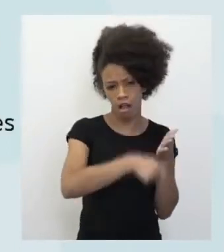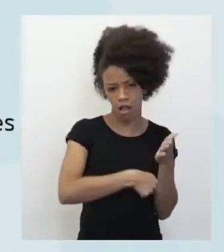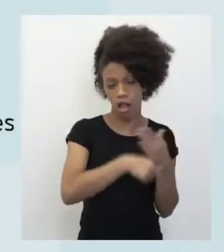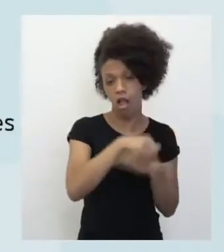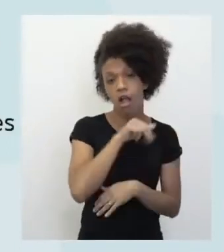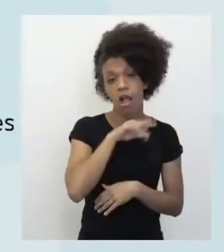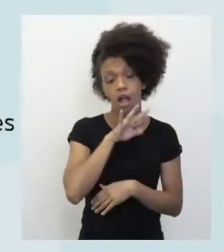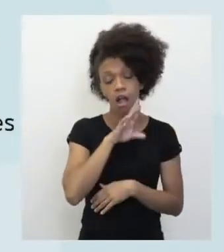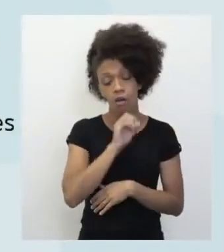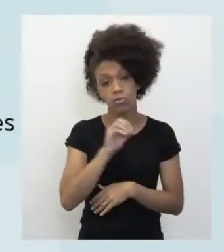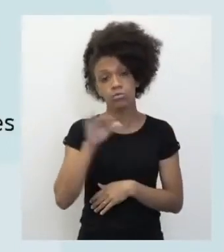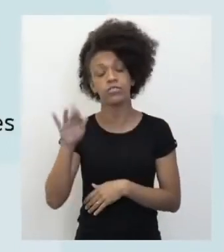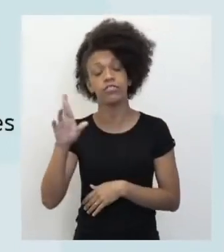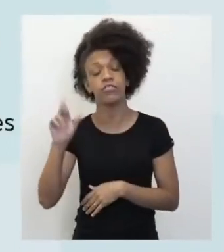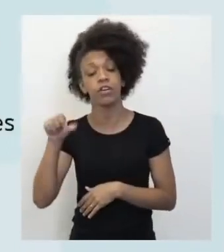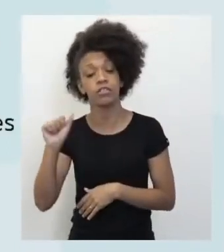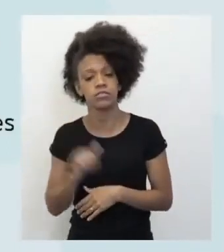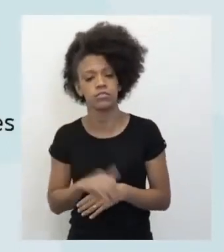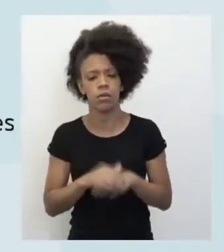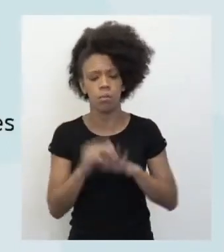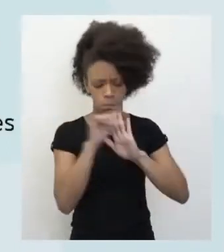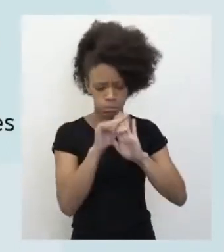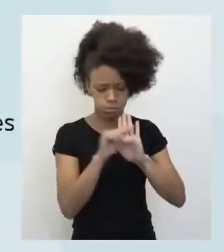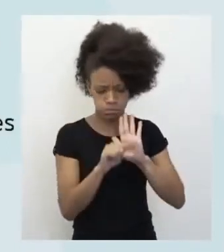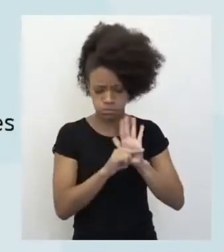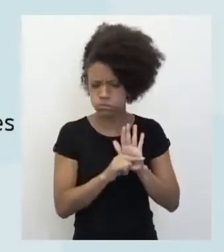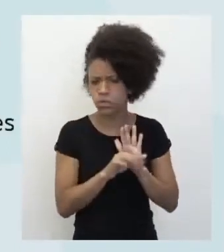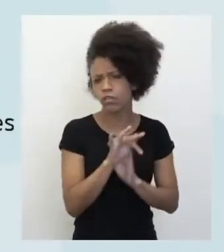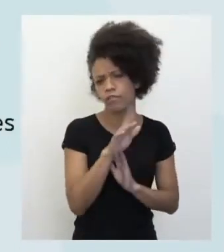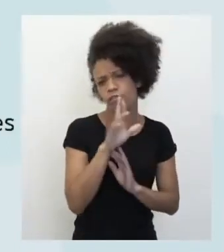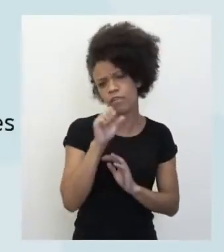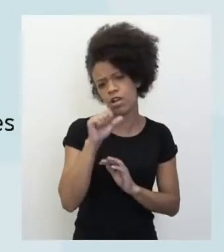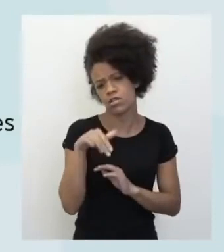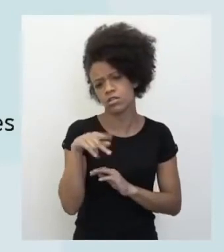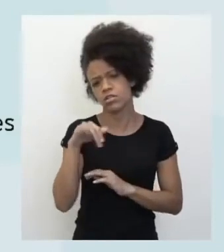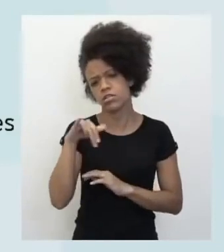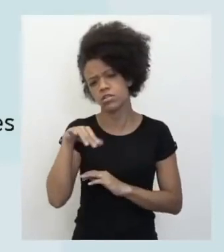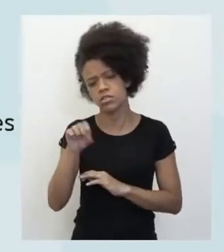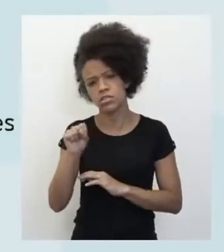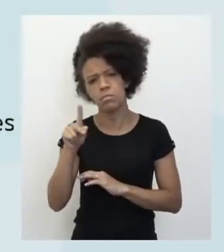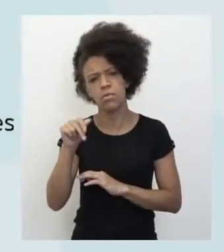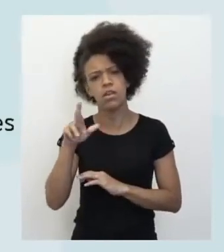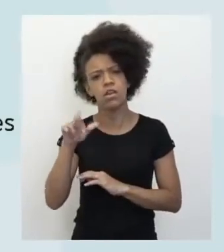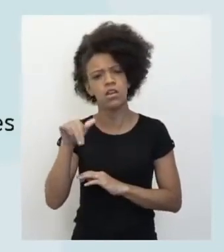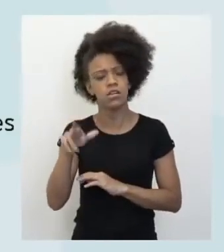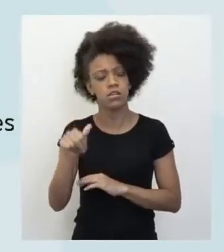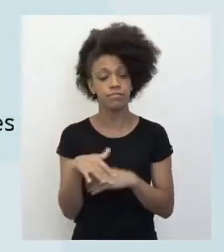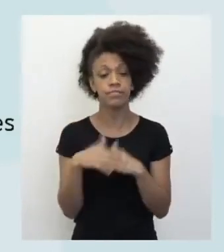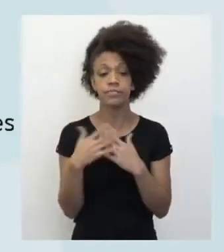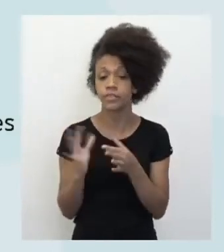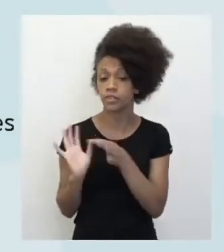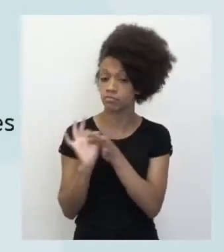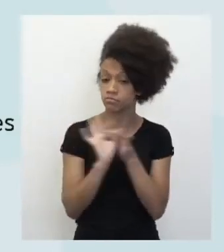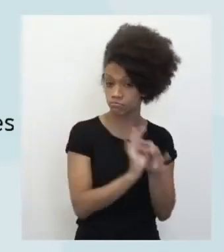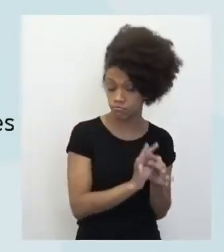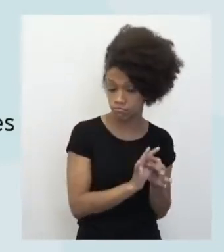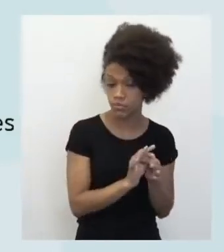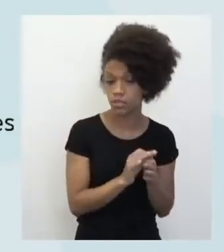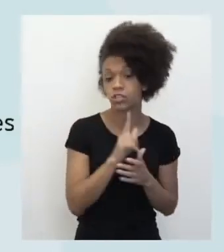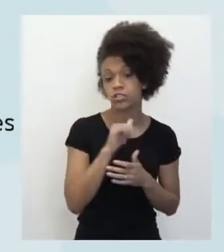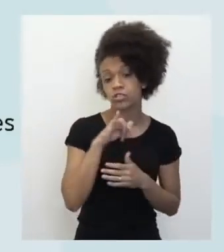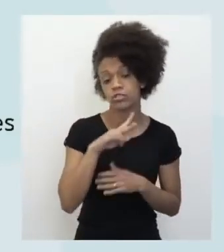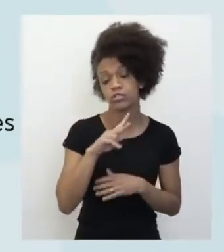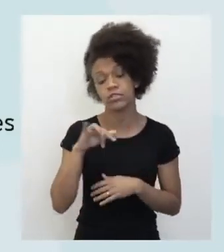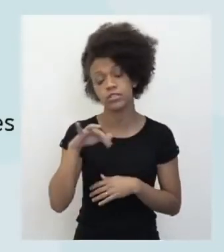Vicentino. Ler trechos da peça teatral Farsa de Inês Pereira e relacionar o texto teatral de Gil